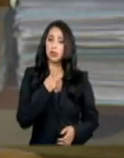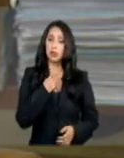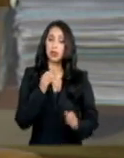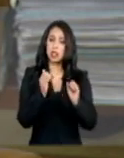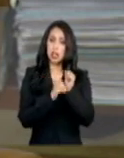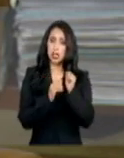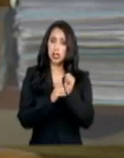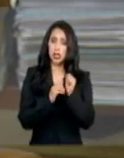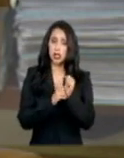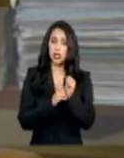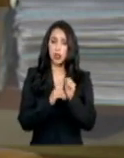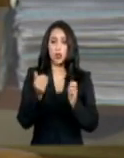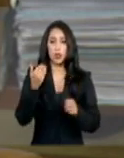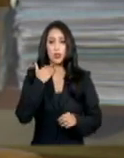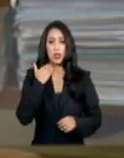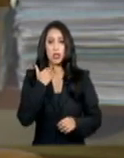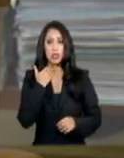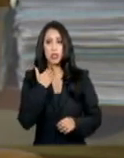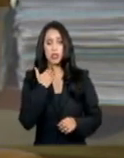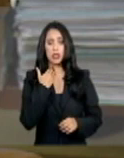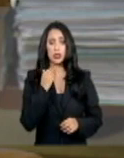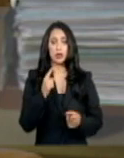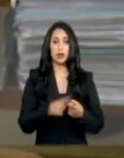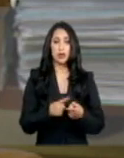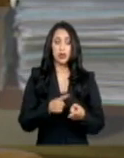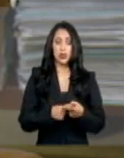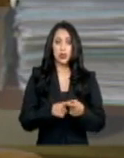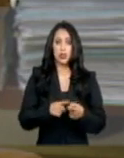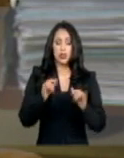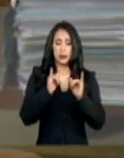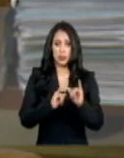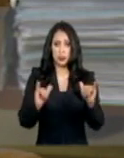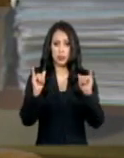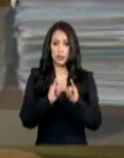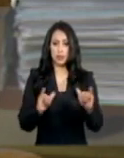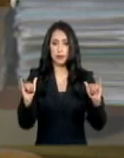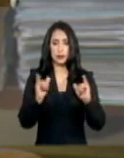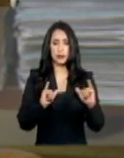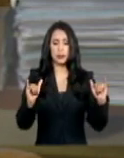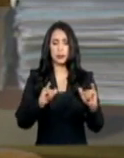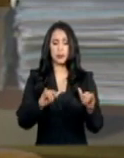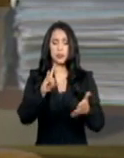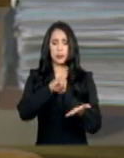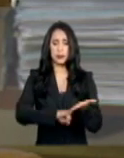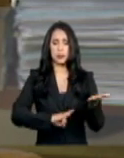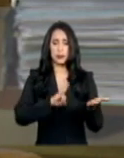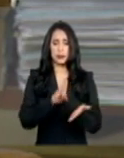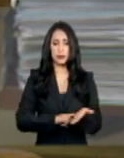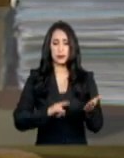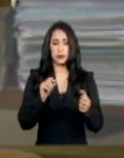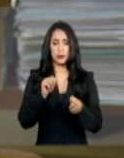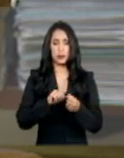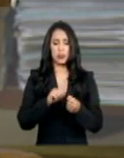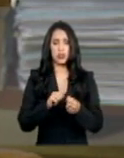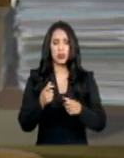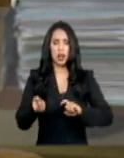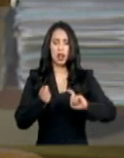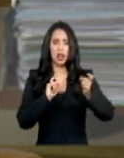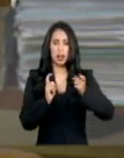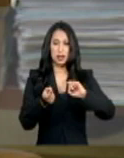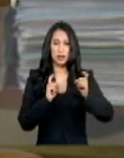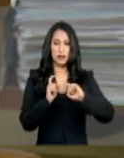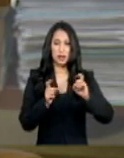bancário em se tratando de requisição de informações de documentos para instruir procedimento administrativo instaurado